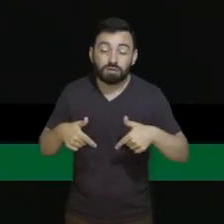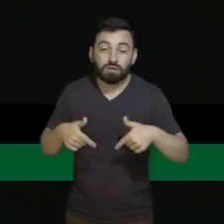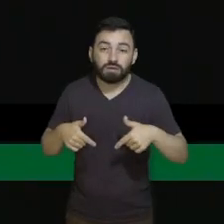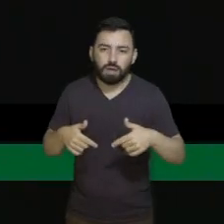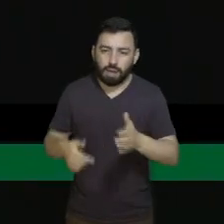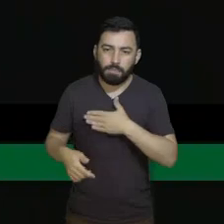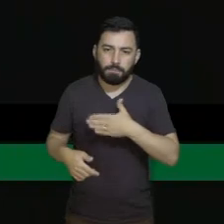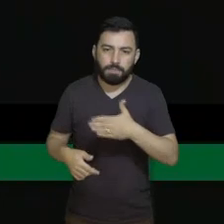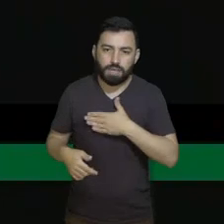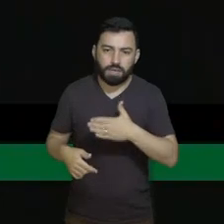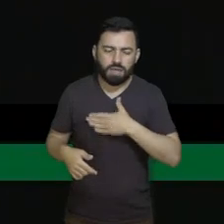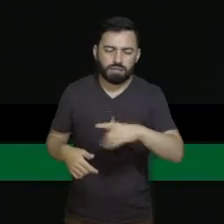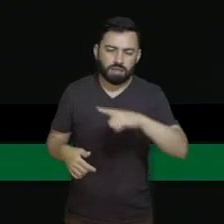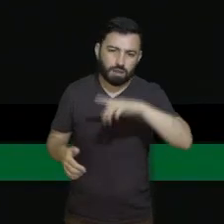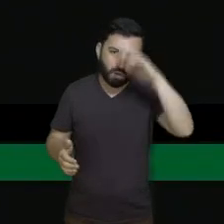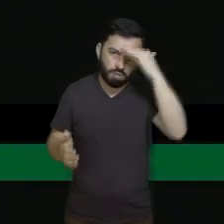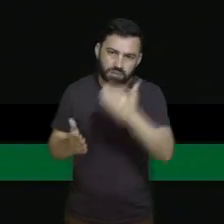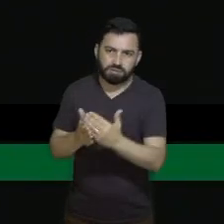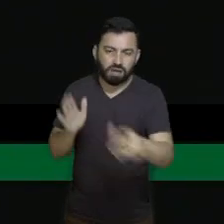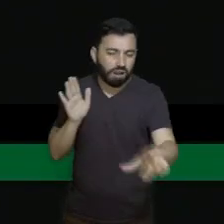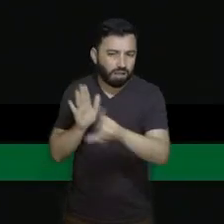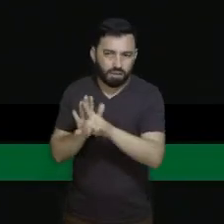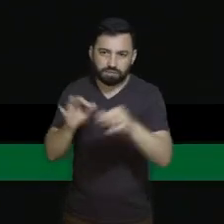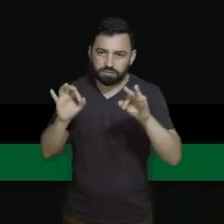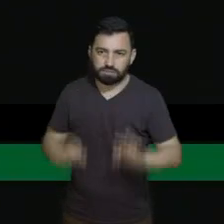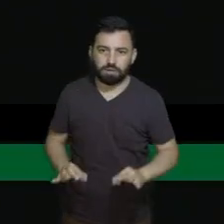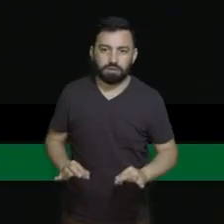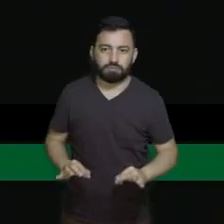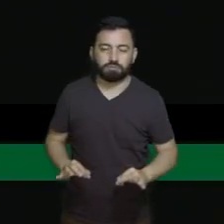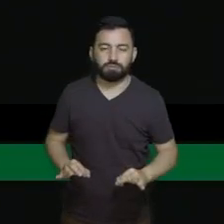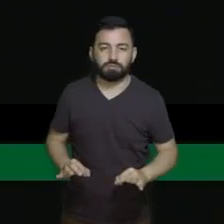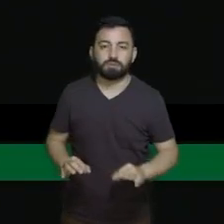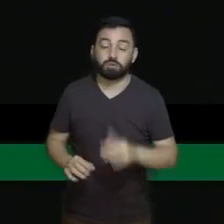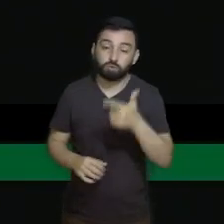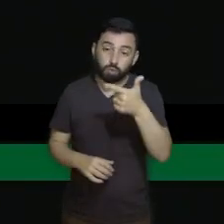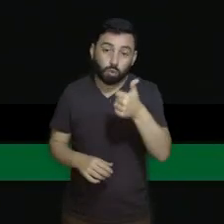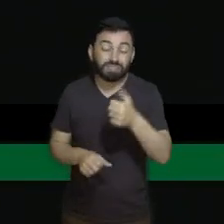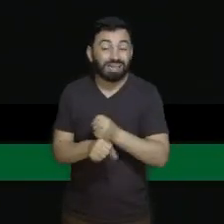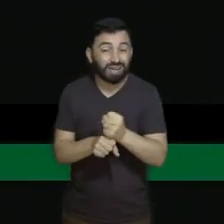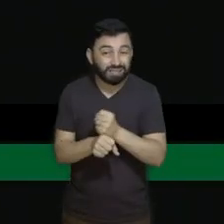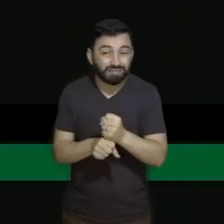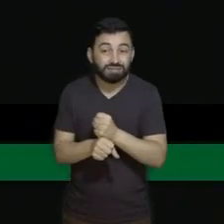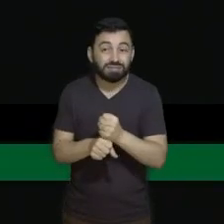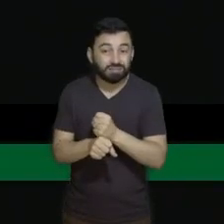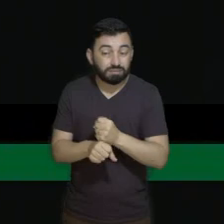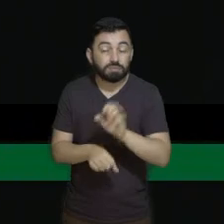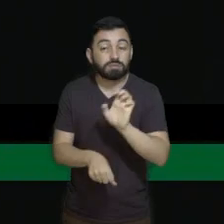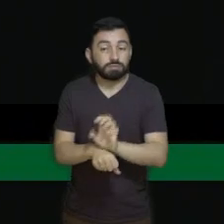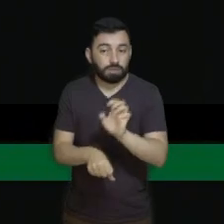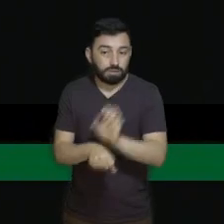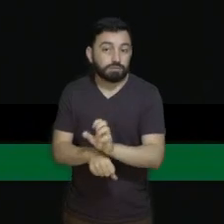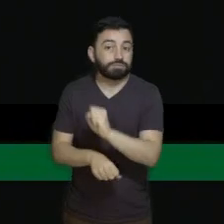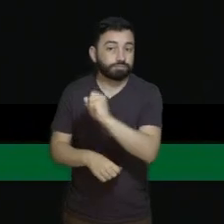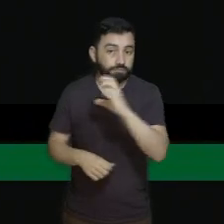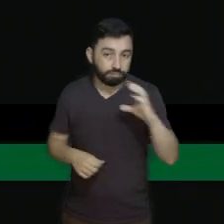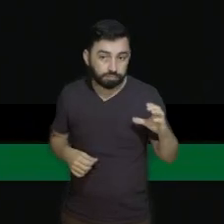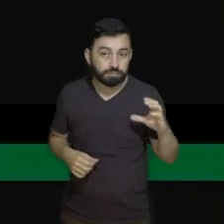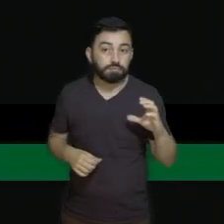propriedade está cumprindo a legislação. E há 12 anos, o Estado de Santa